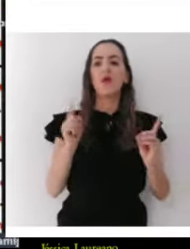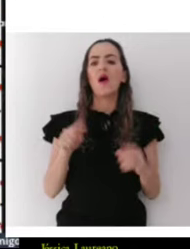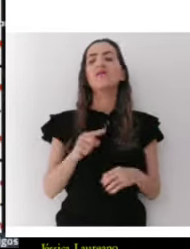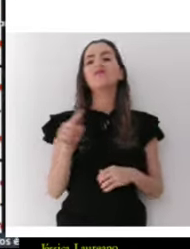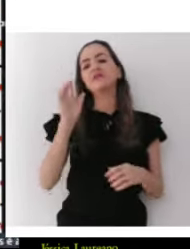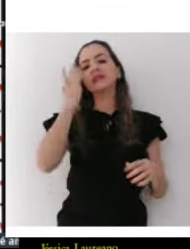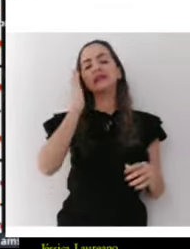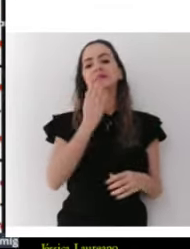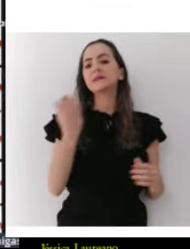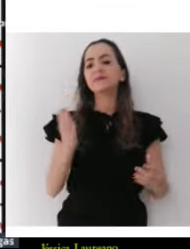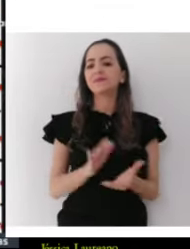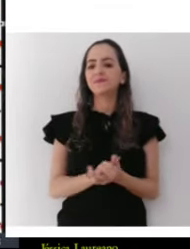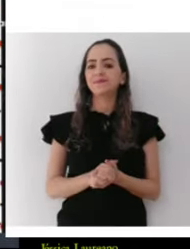lá?